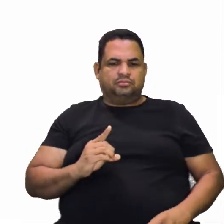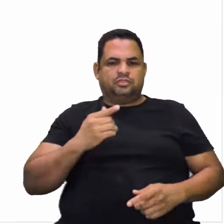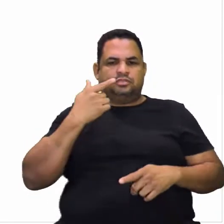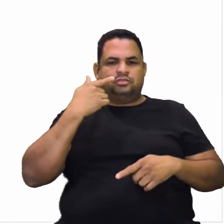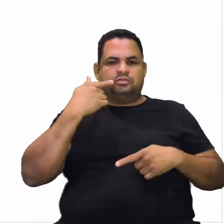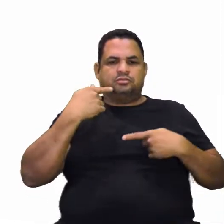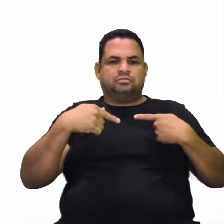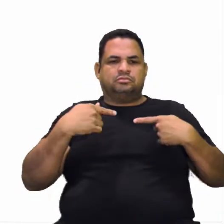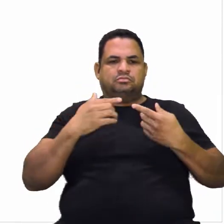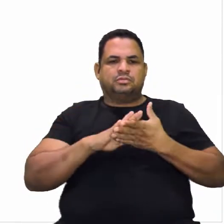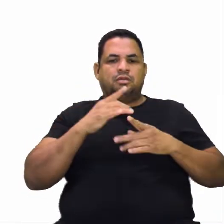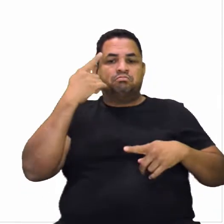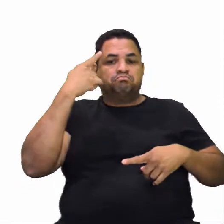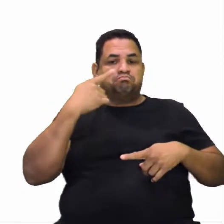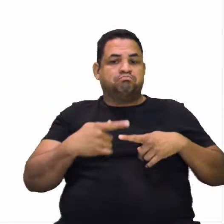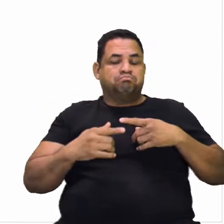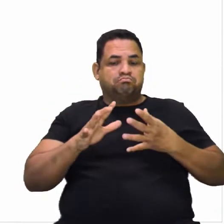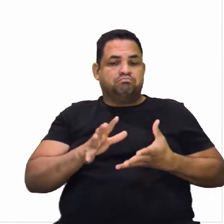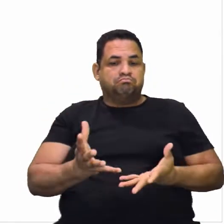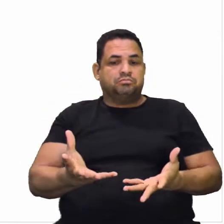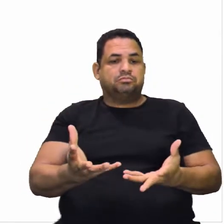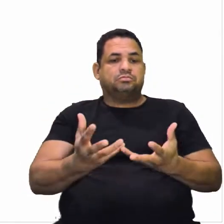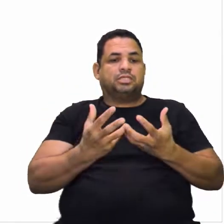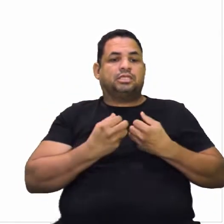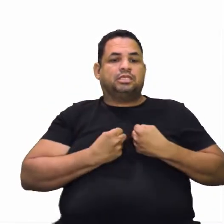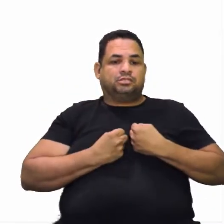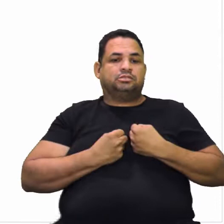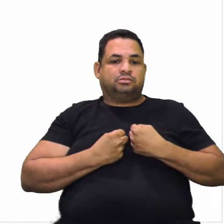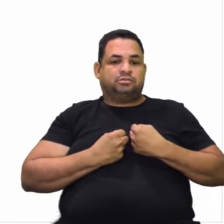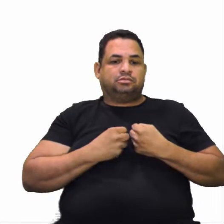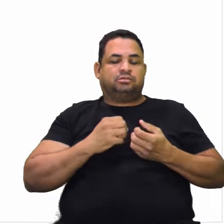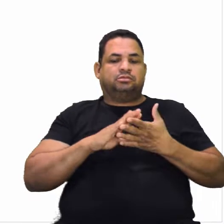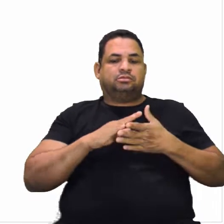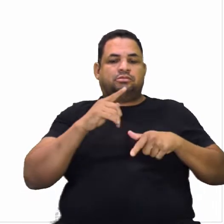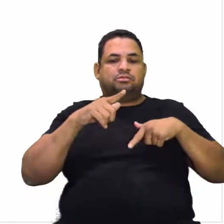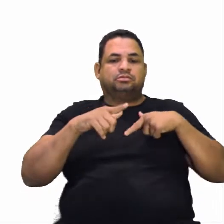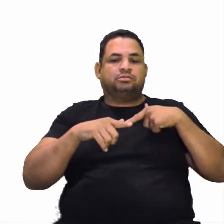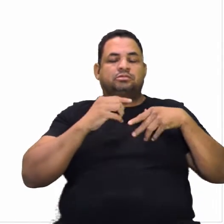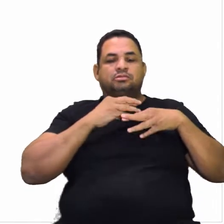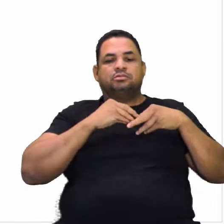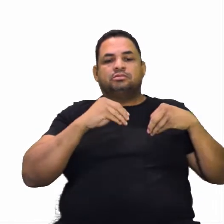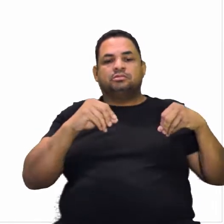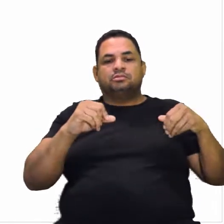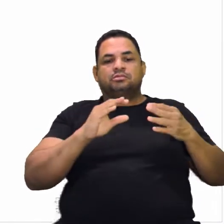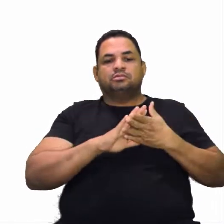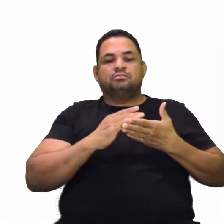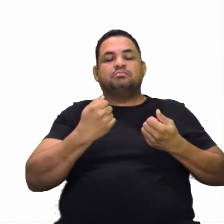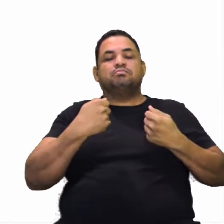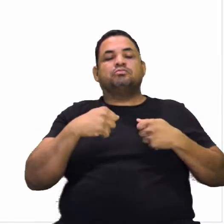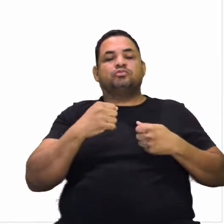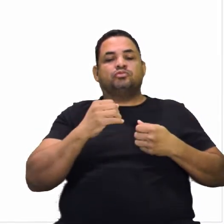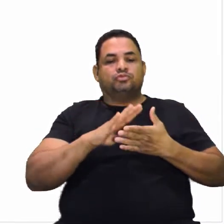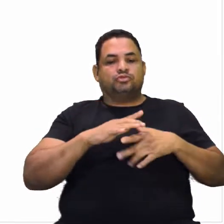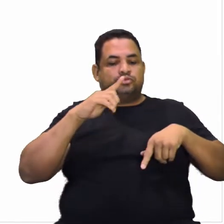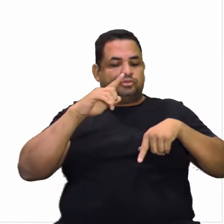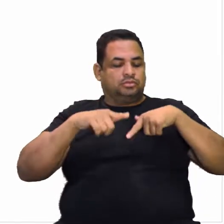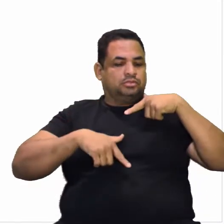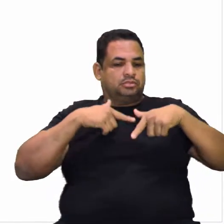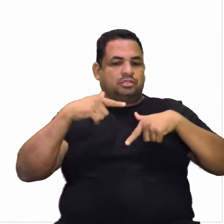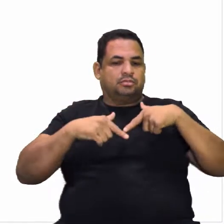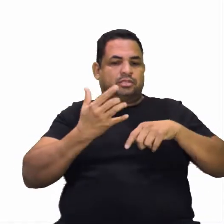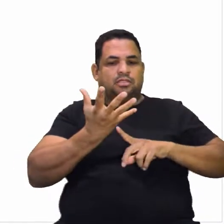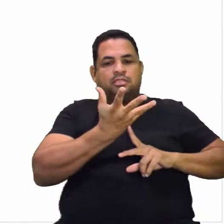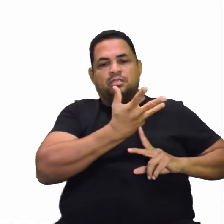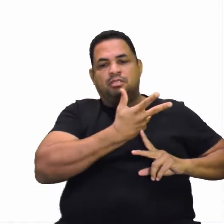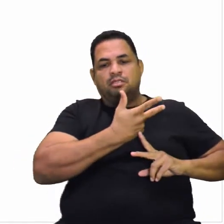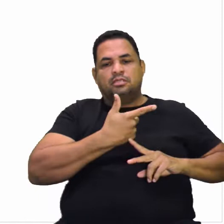terras, mas podiam dedicar-se ao comércio e ao artesanato. Então, olha, vocês se